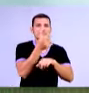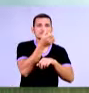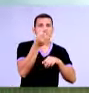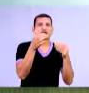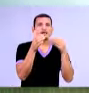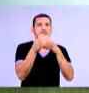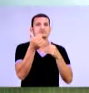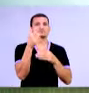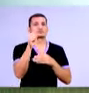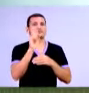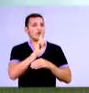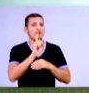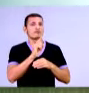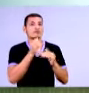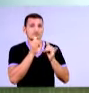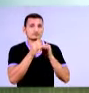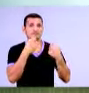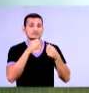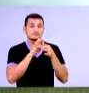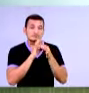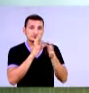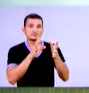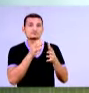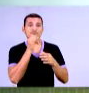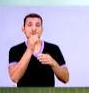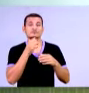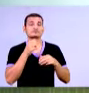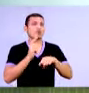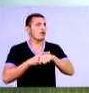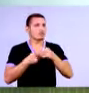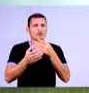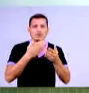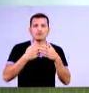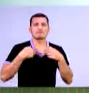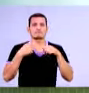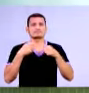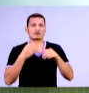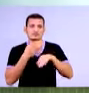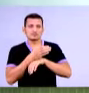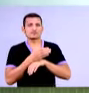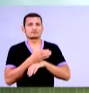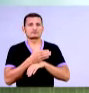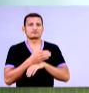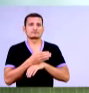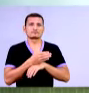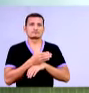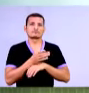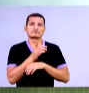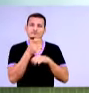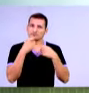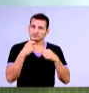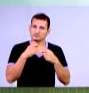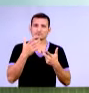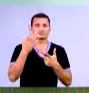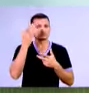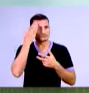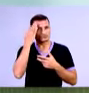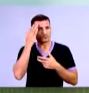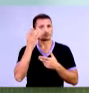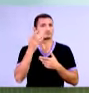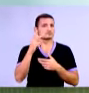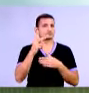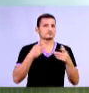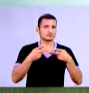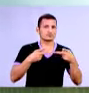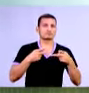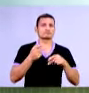é isso. A informação tem que estar disponível no momento que o usuário precisar. Né? E você precisa considerar isso no seu projeto multimídia. Né?